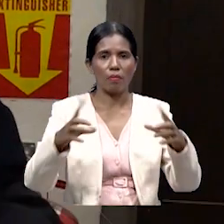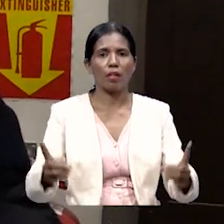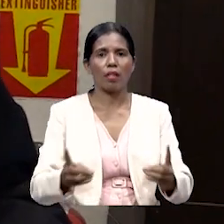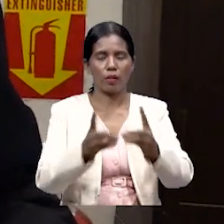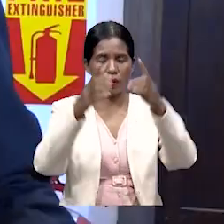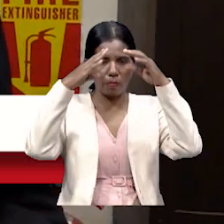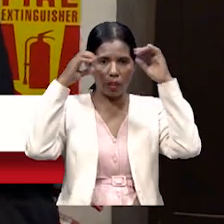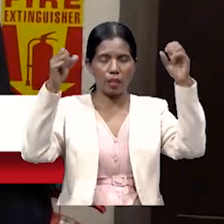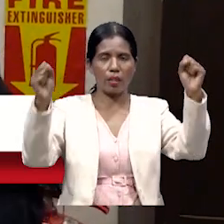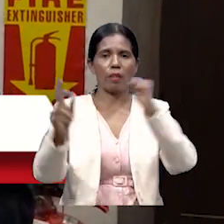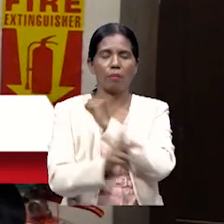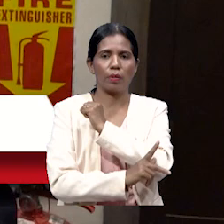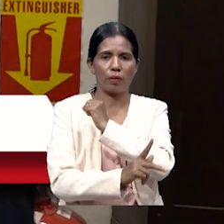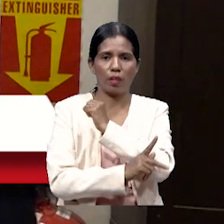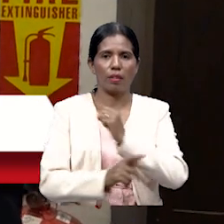República de Portugal,